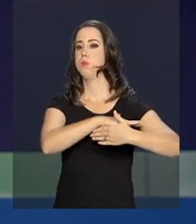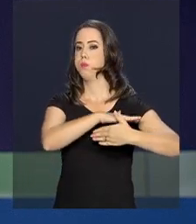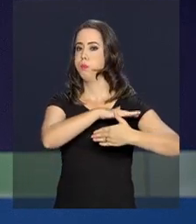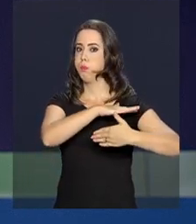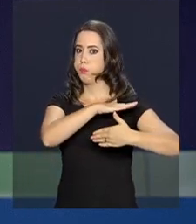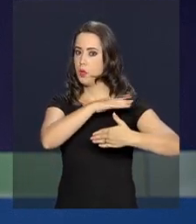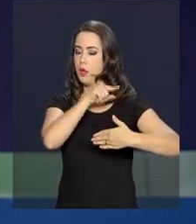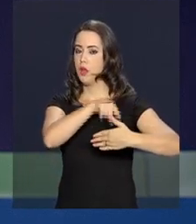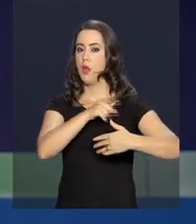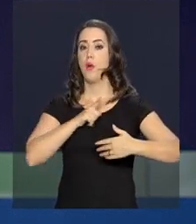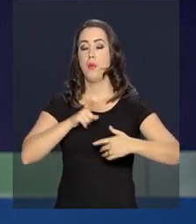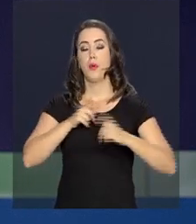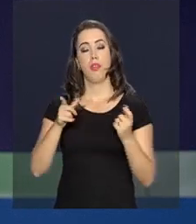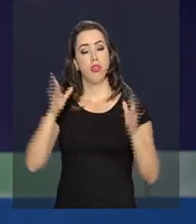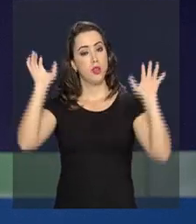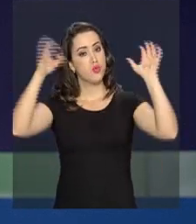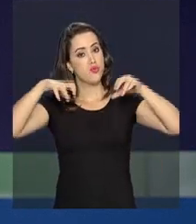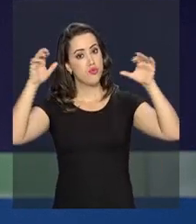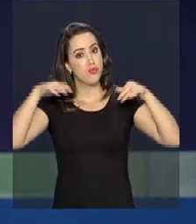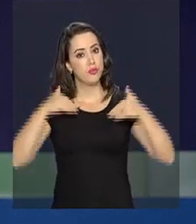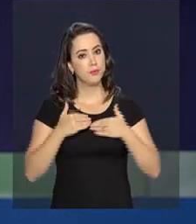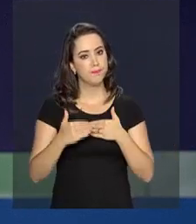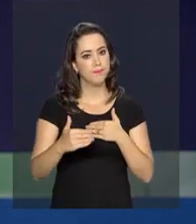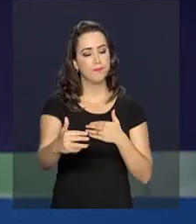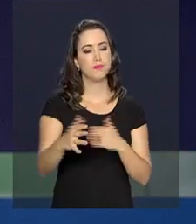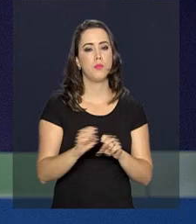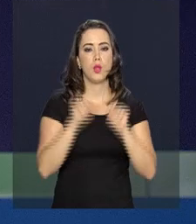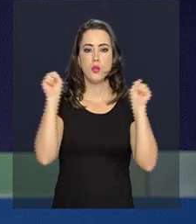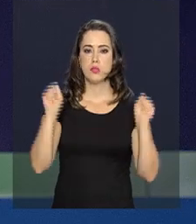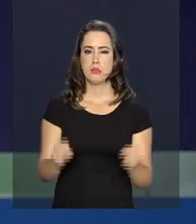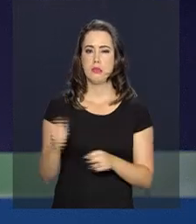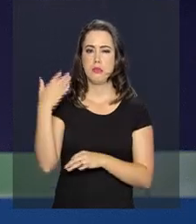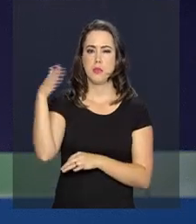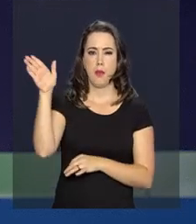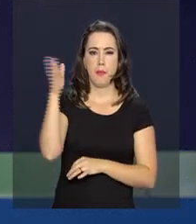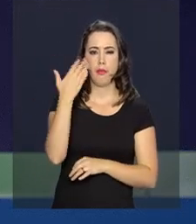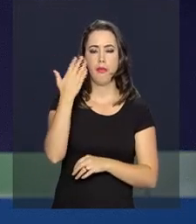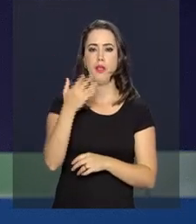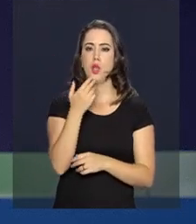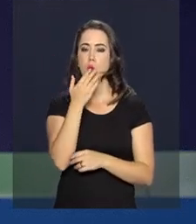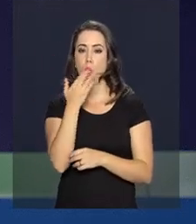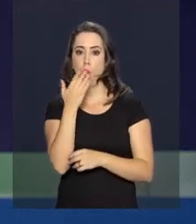de água com a estação das chuvas. O sistema das bandeiras tarifárias